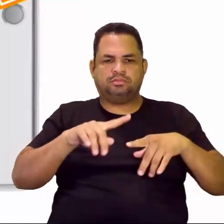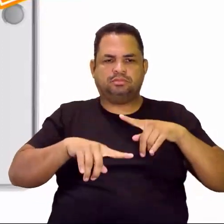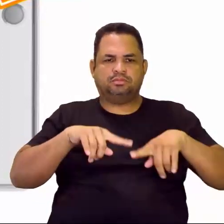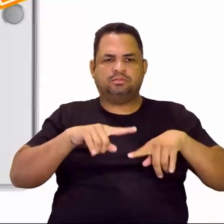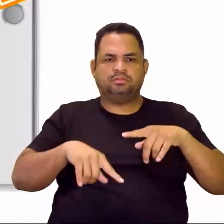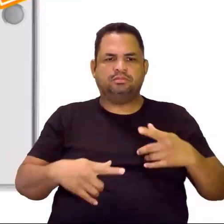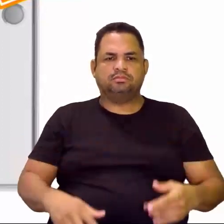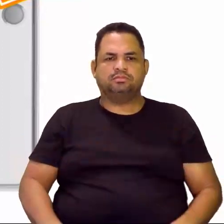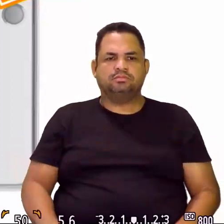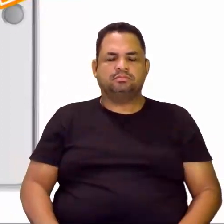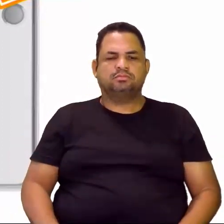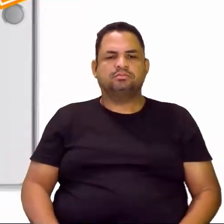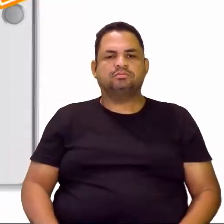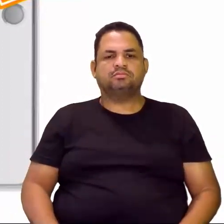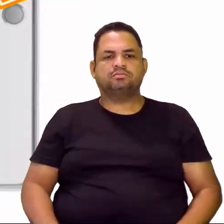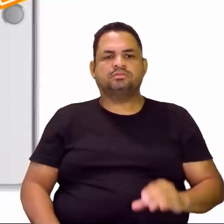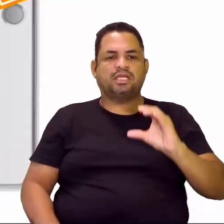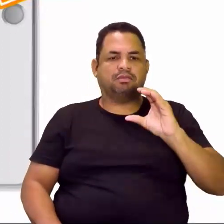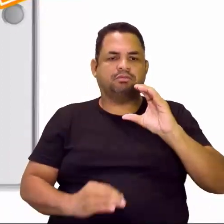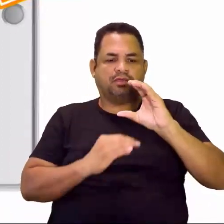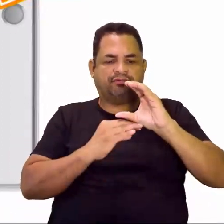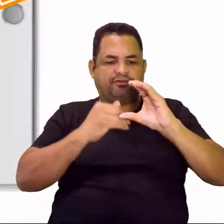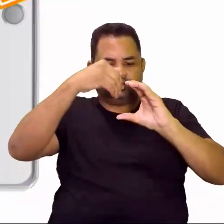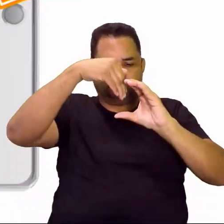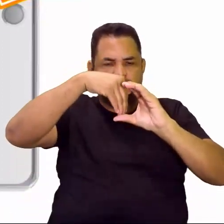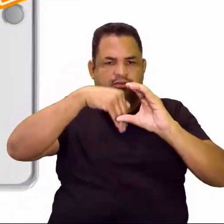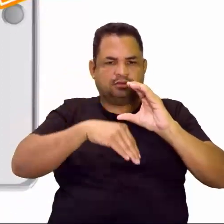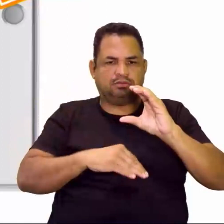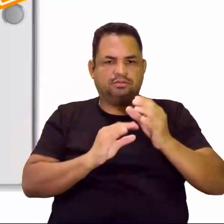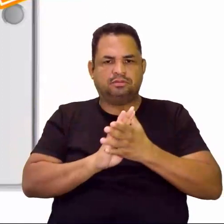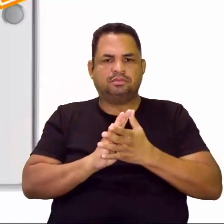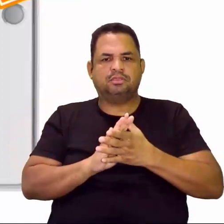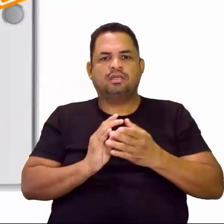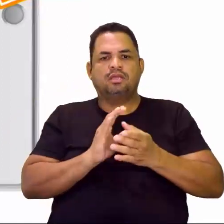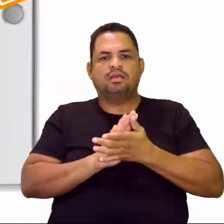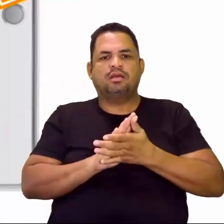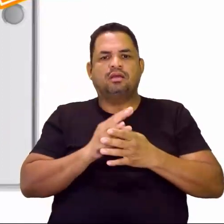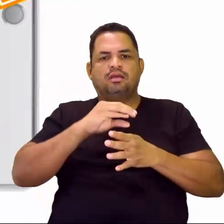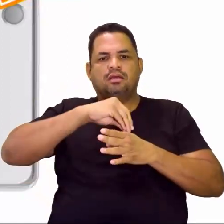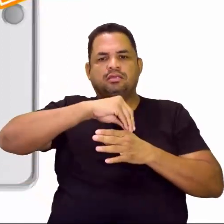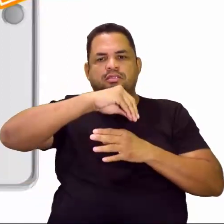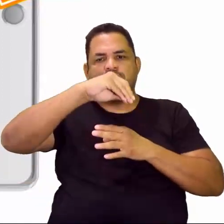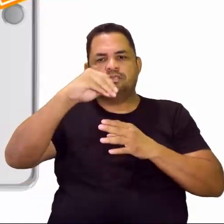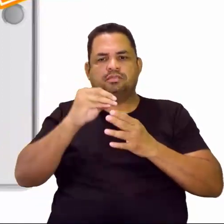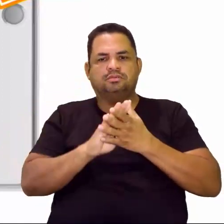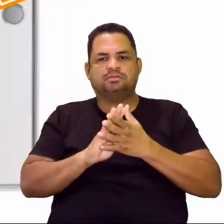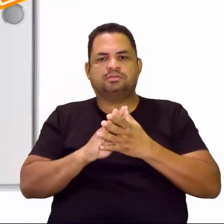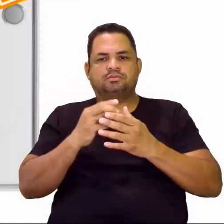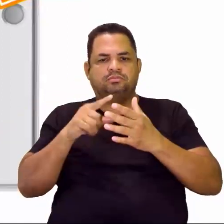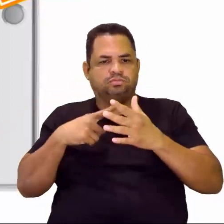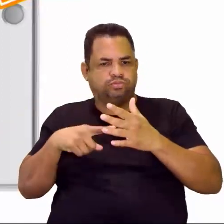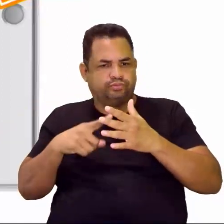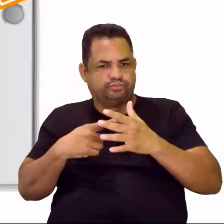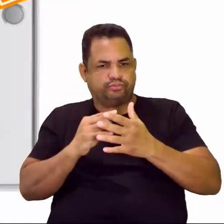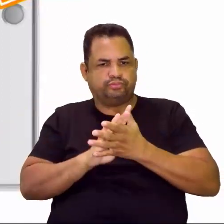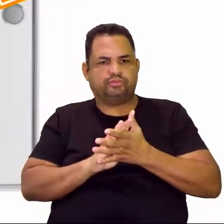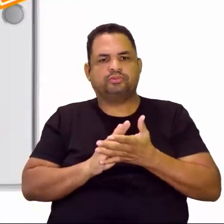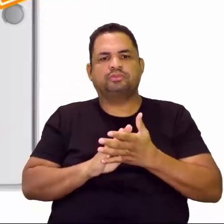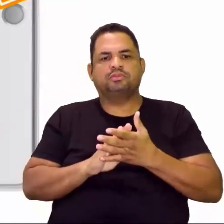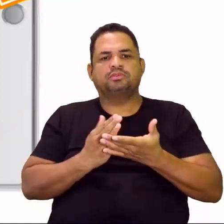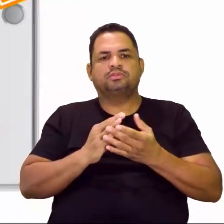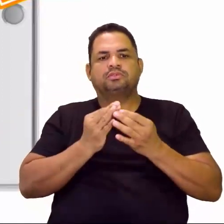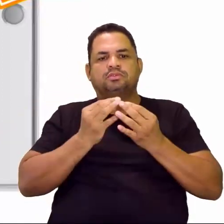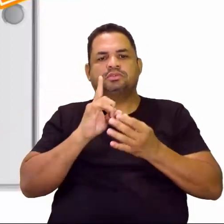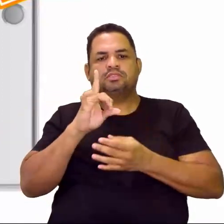materiais. Aqui nós temos a filtração, a decantação, a centrifugação, a destilação